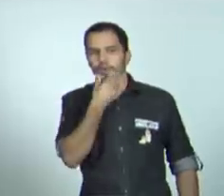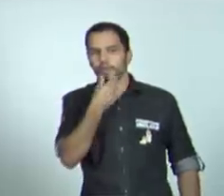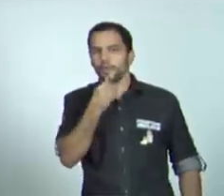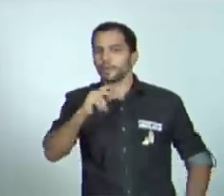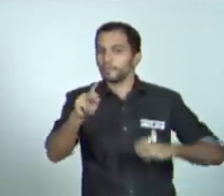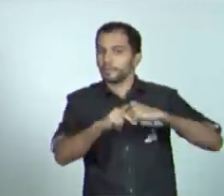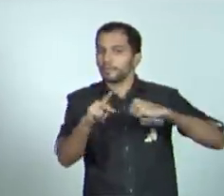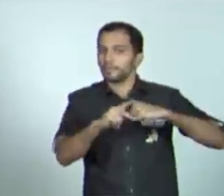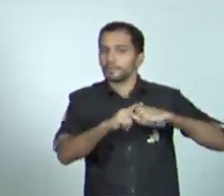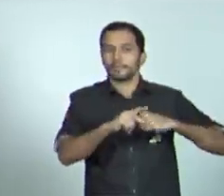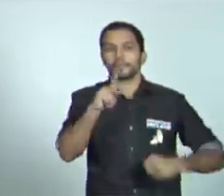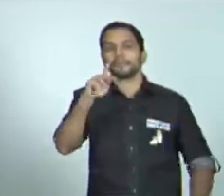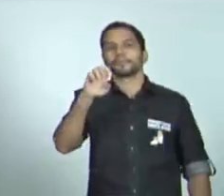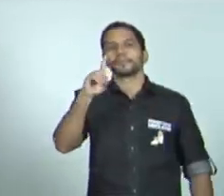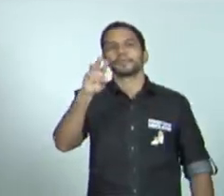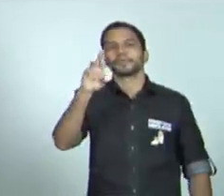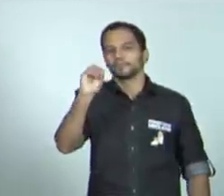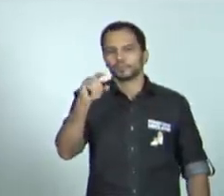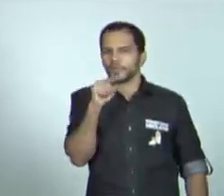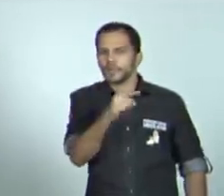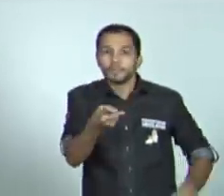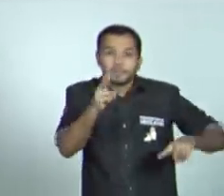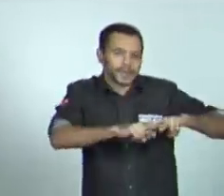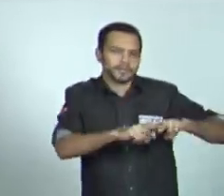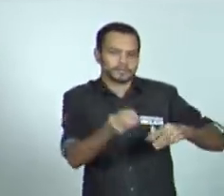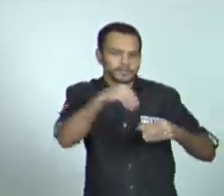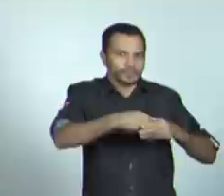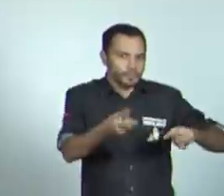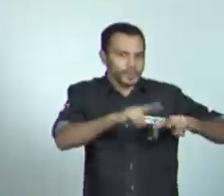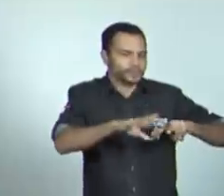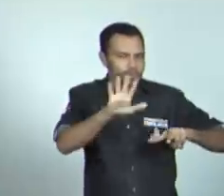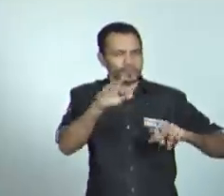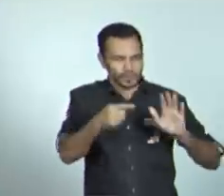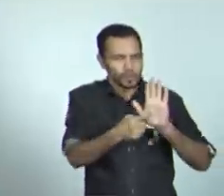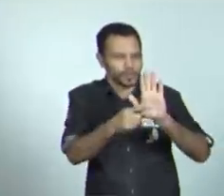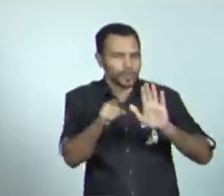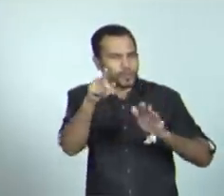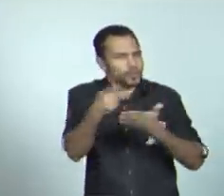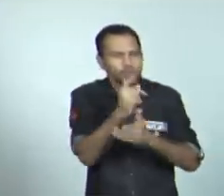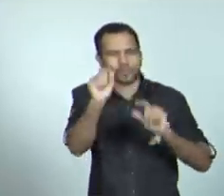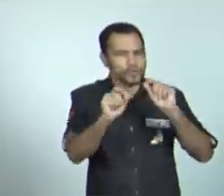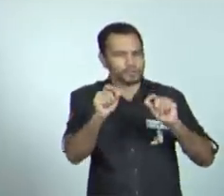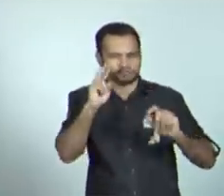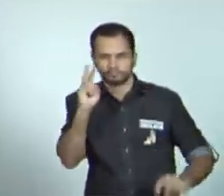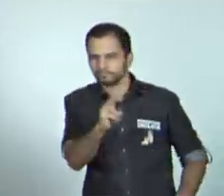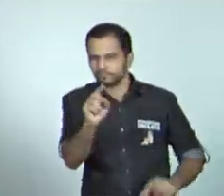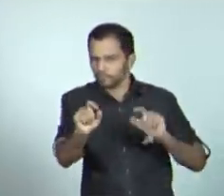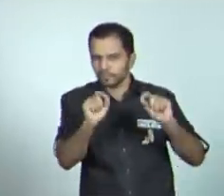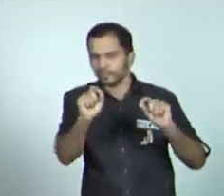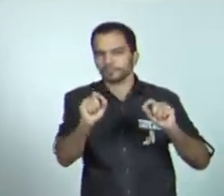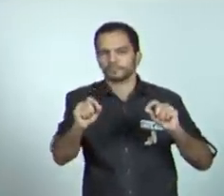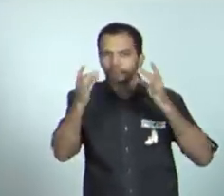pedro e ele estava preso e veja você o que acontece em atos capítulo